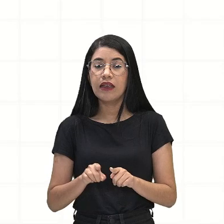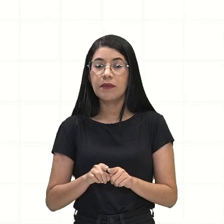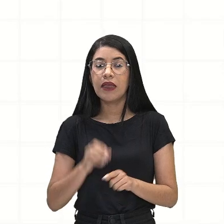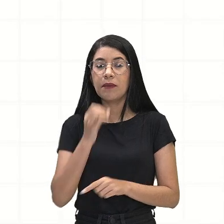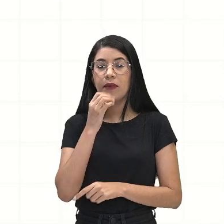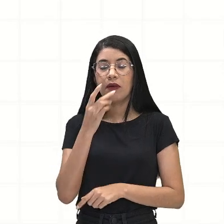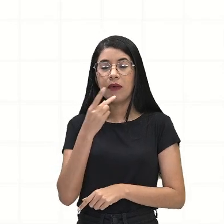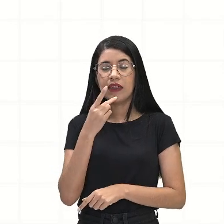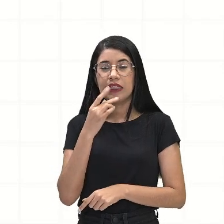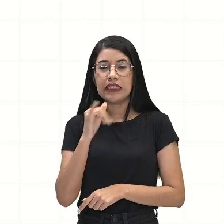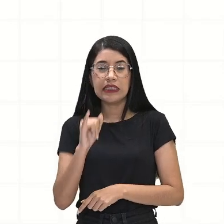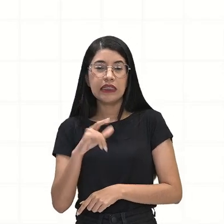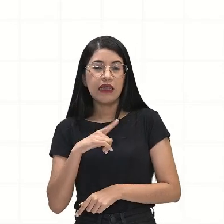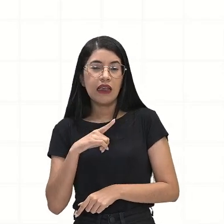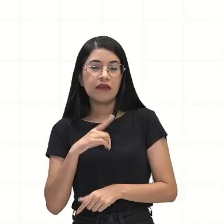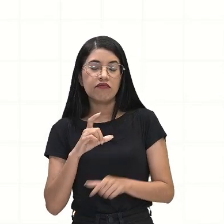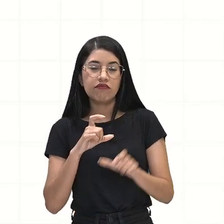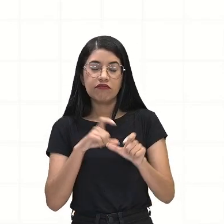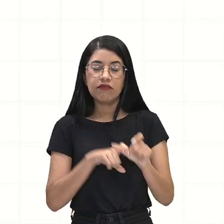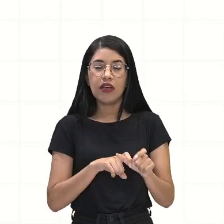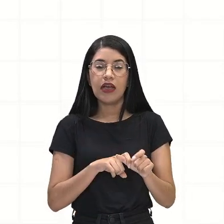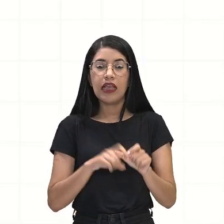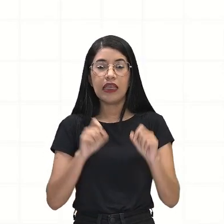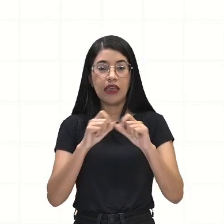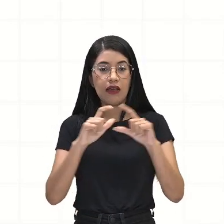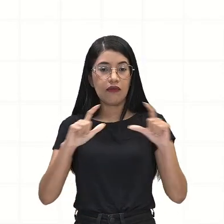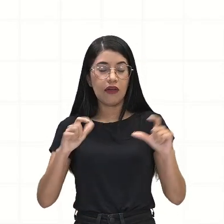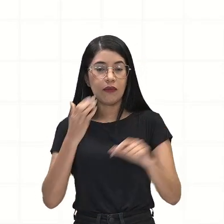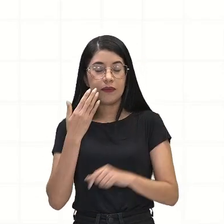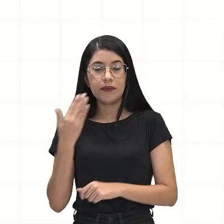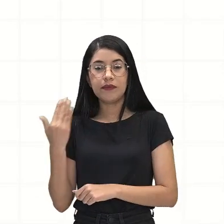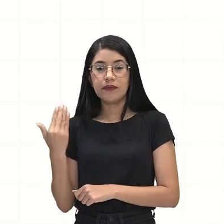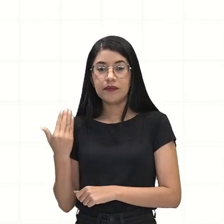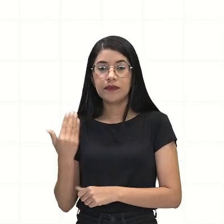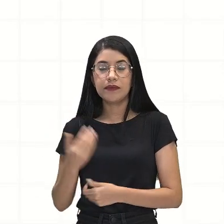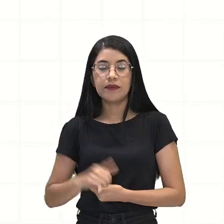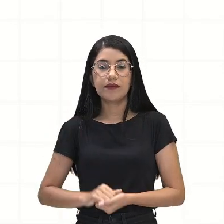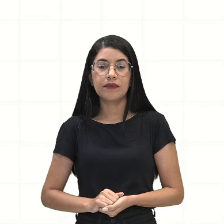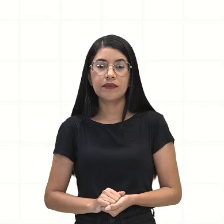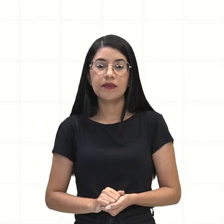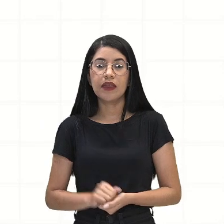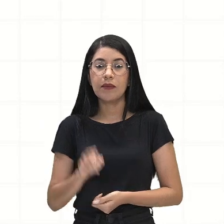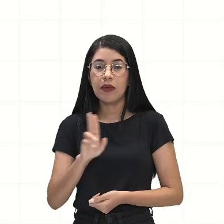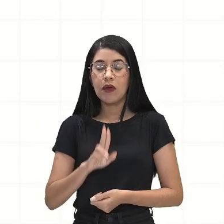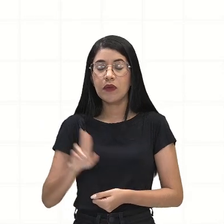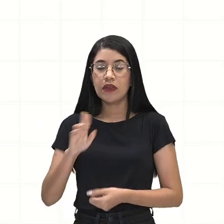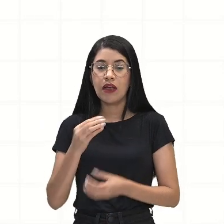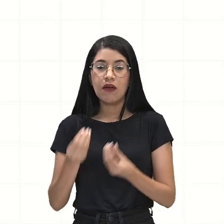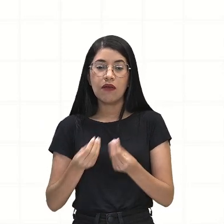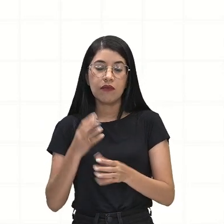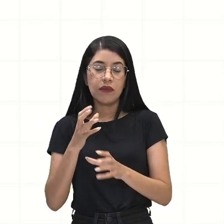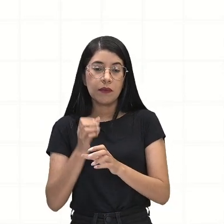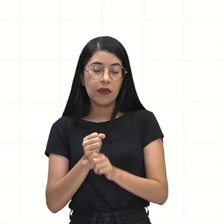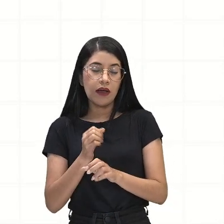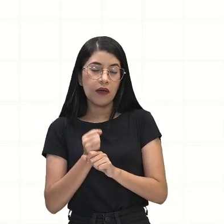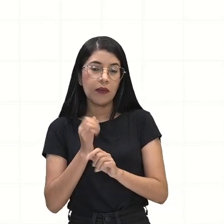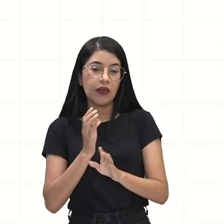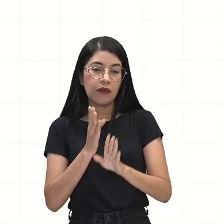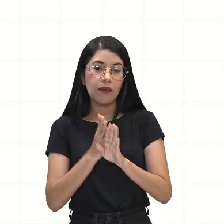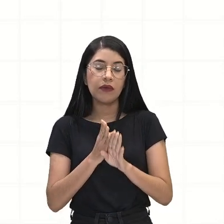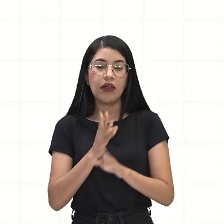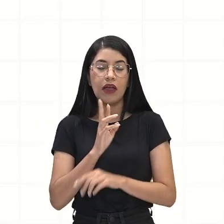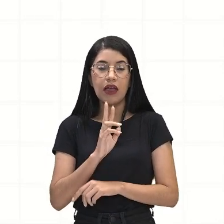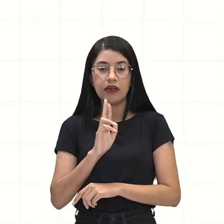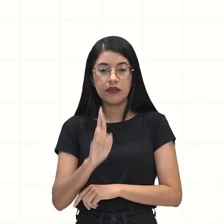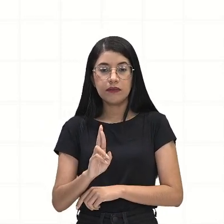probabilidade condicional e a gente tem essa fórmula aqui para utilizar para encontrar aí